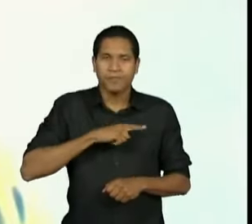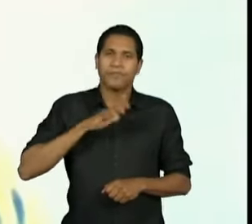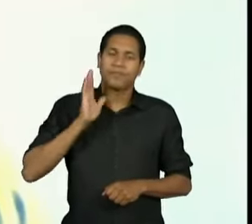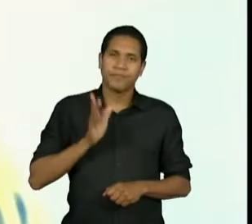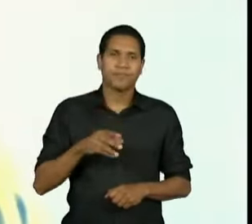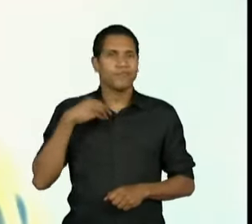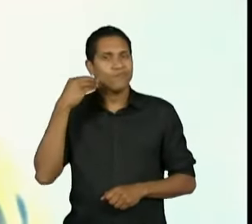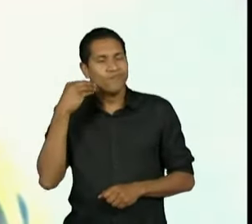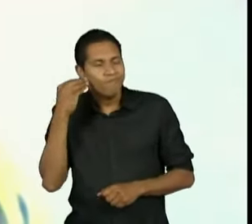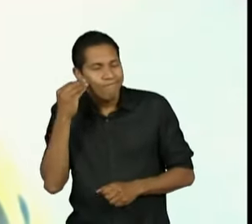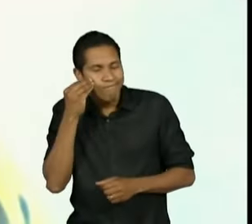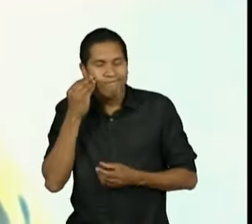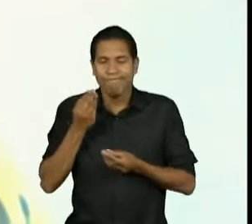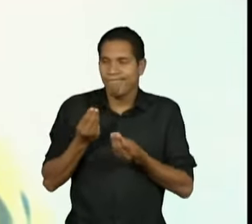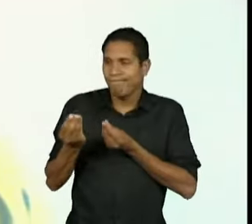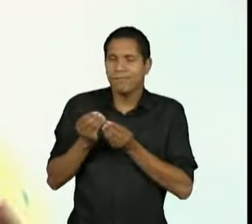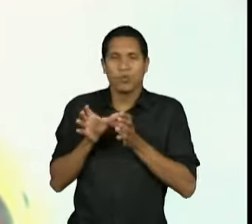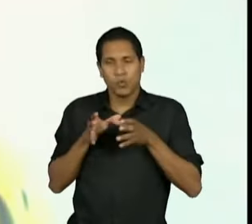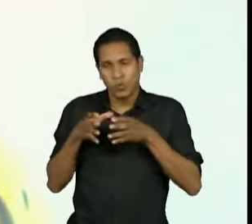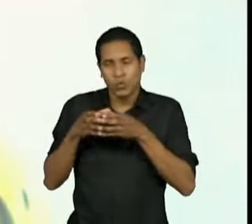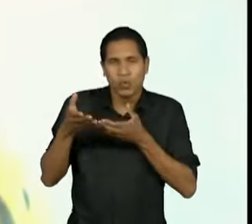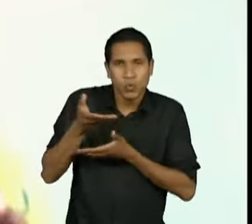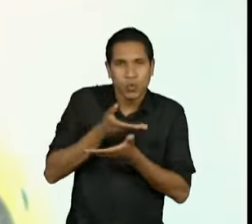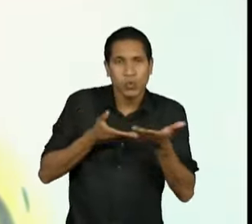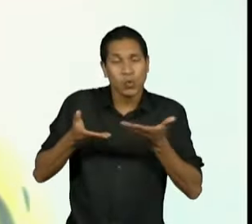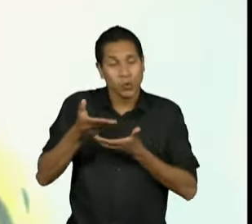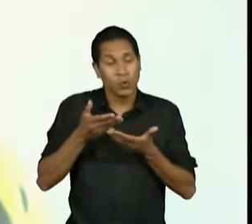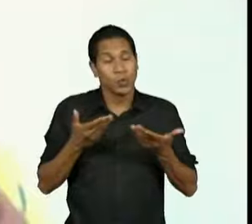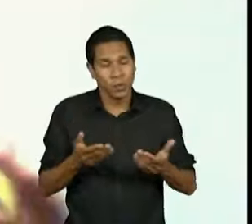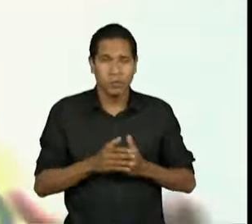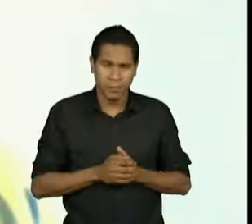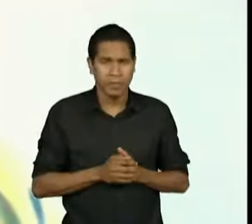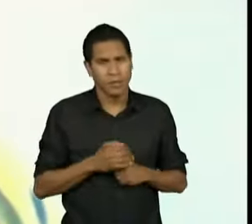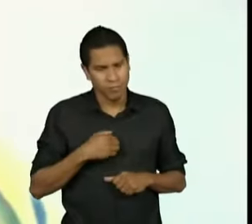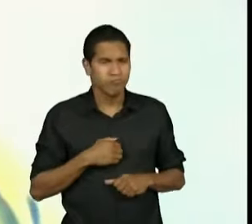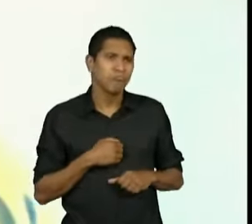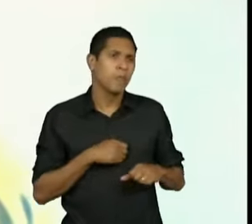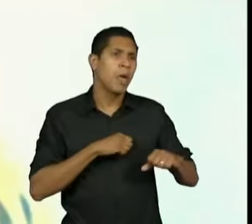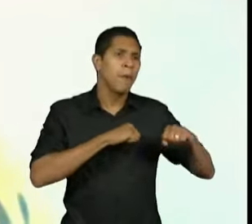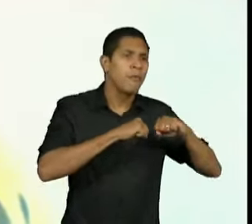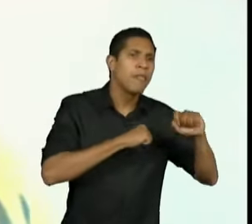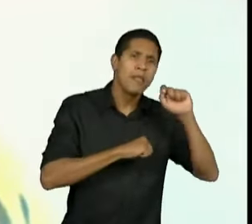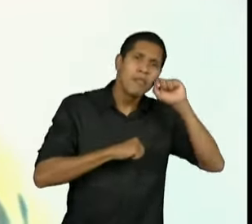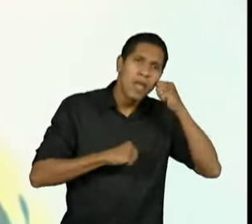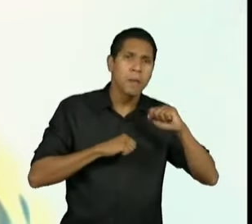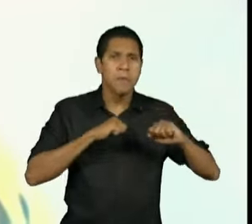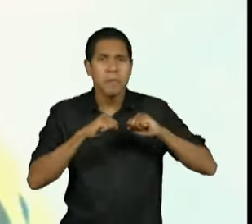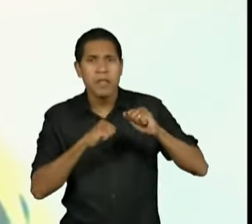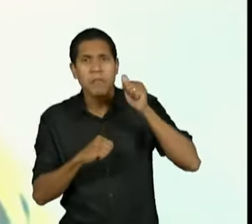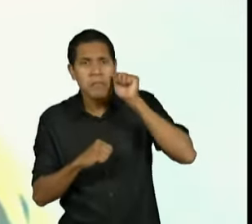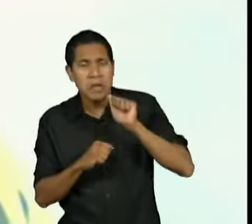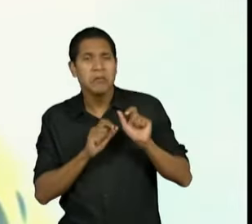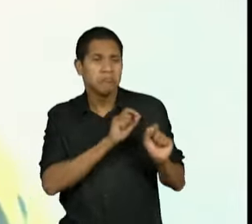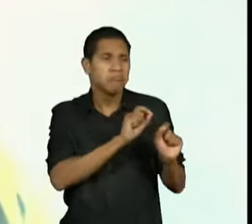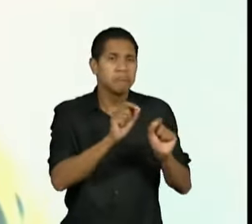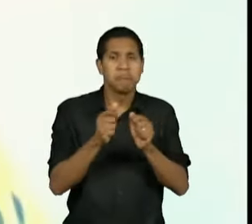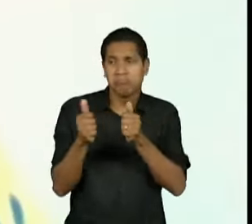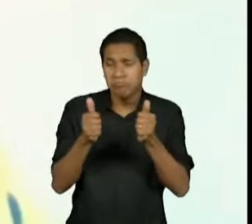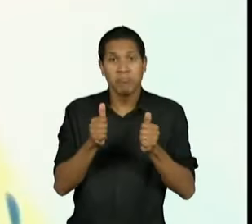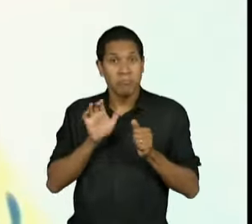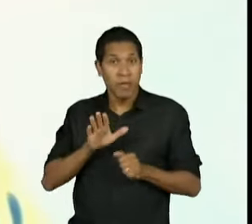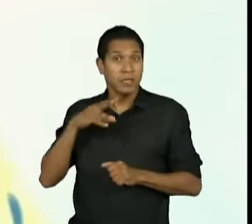dessa vivência no coletivo, independente de ser de movimento negro ou movimento de mulheres ou não, né? A